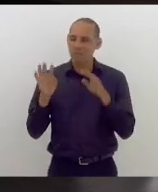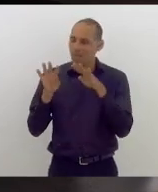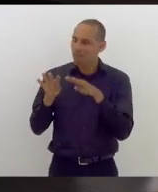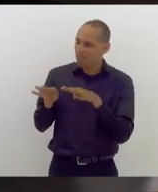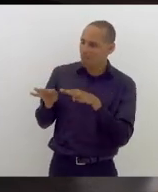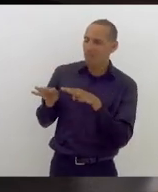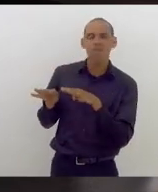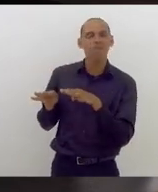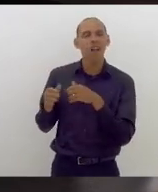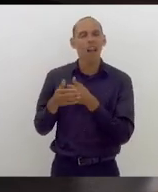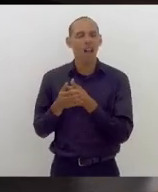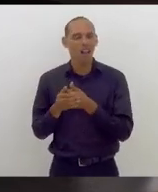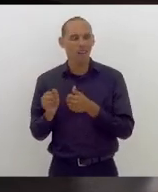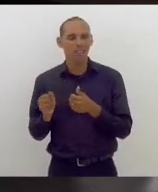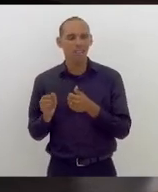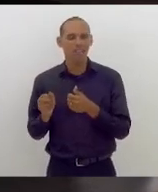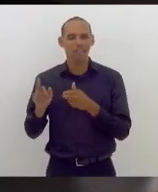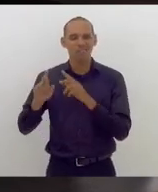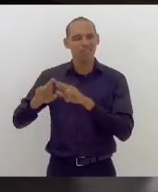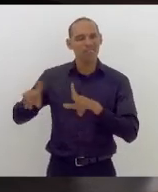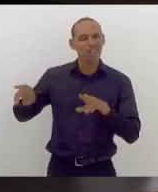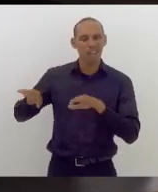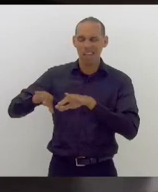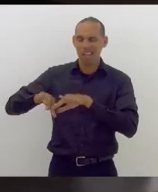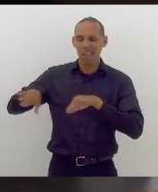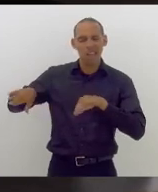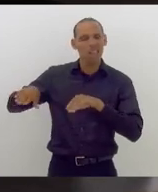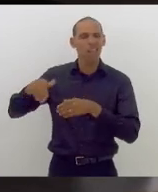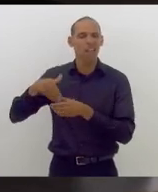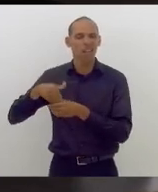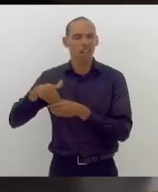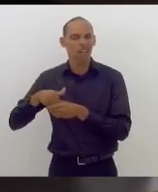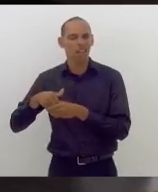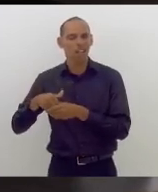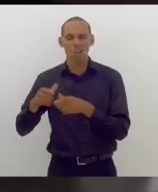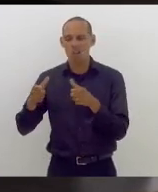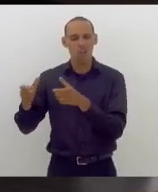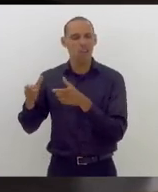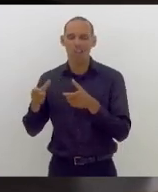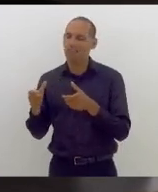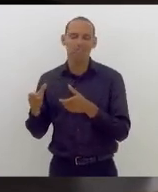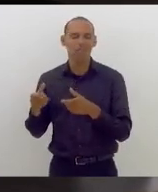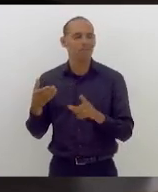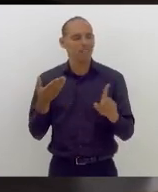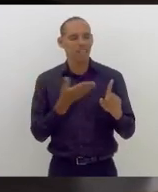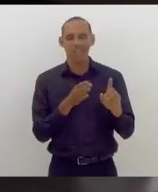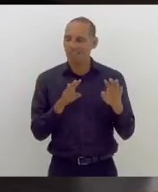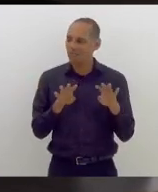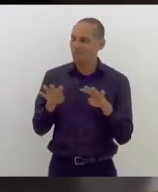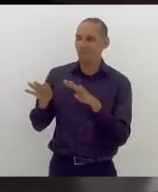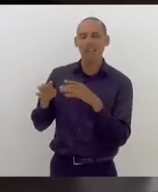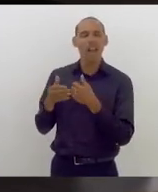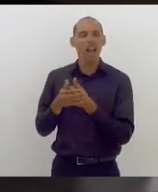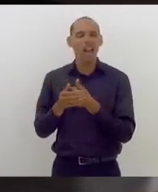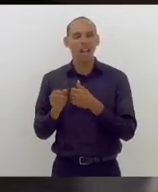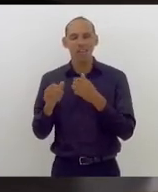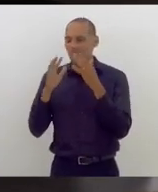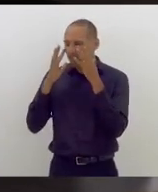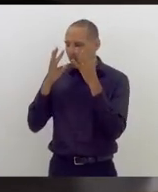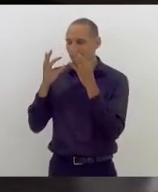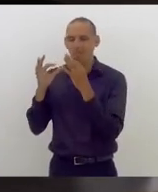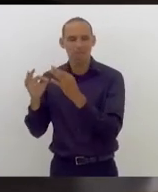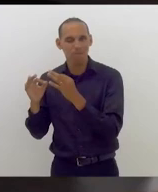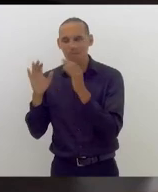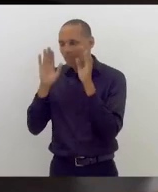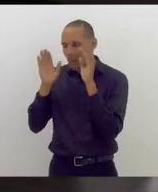sem distinção de voto, sem distinção de localidades, mas olha com carinho e dedicação e atenção a